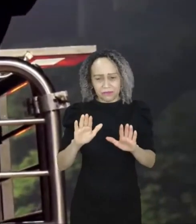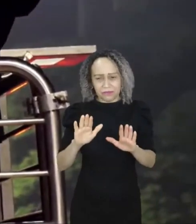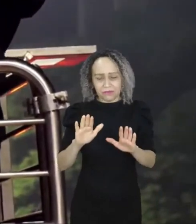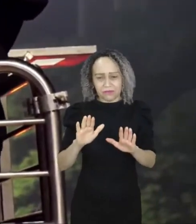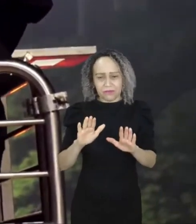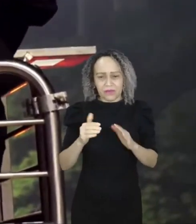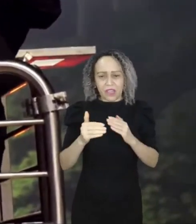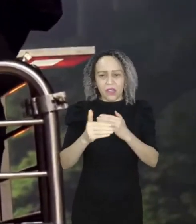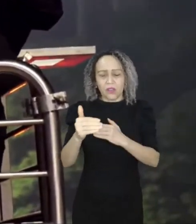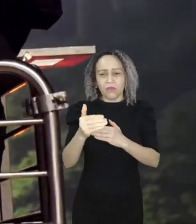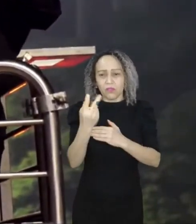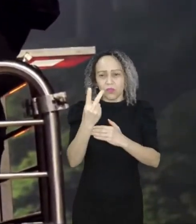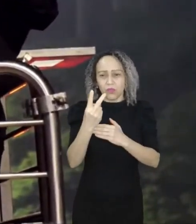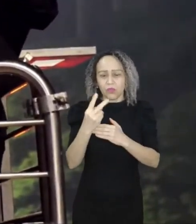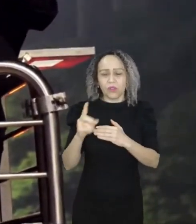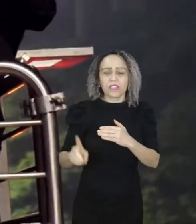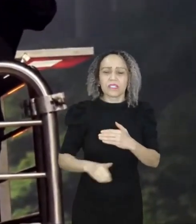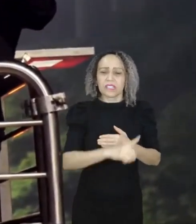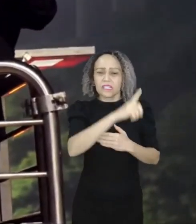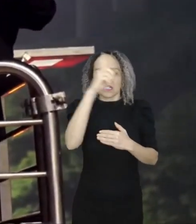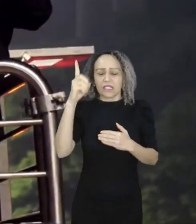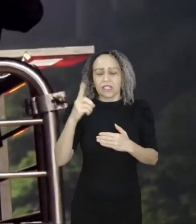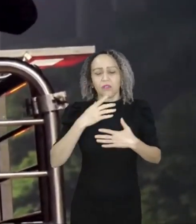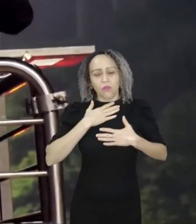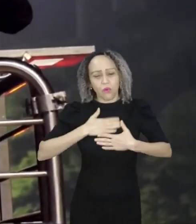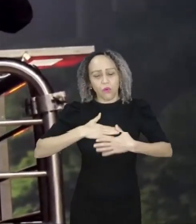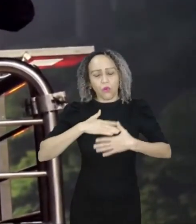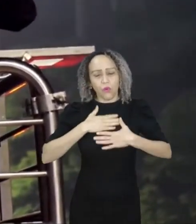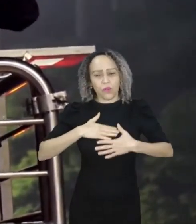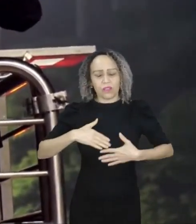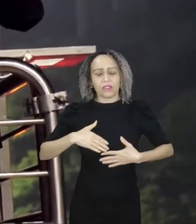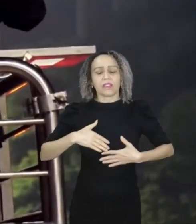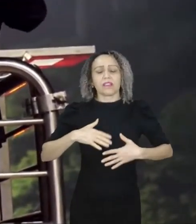depois estarei pronto para voltar no governo.